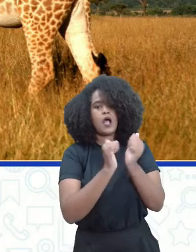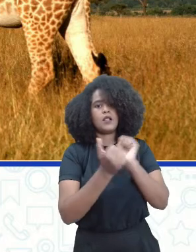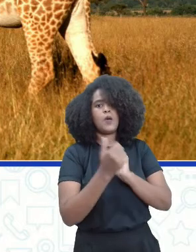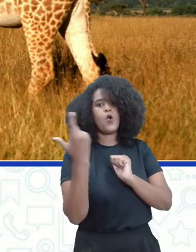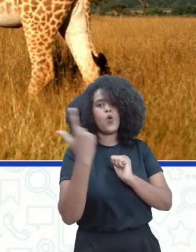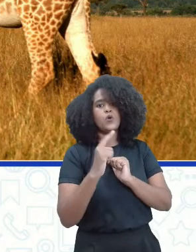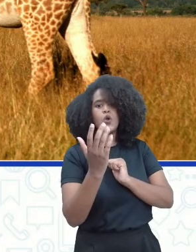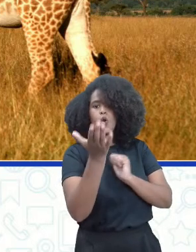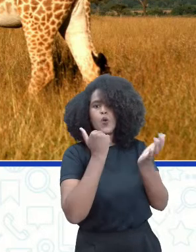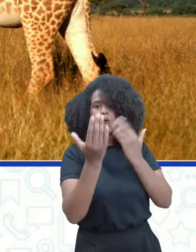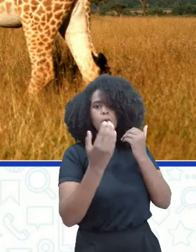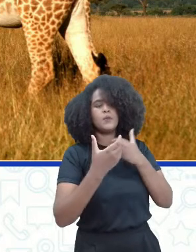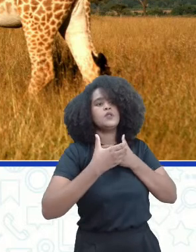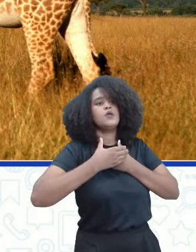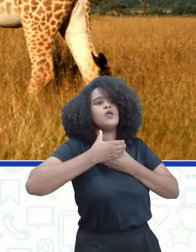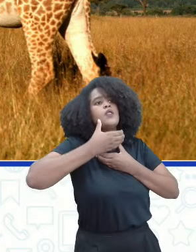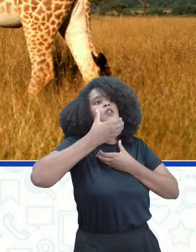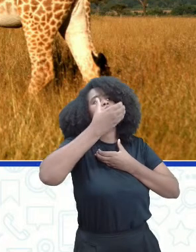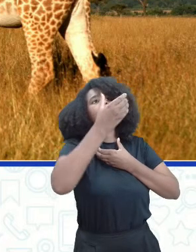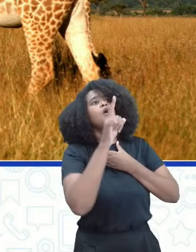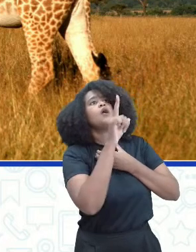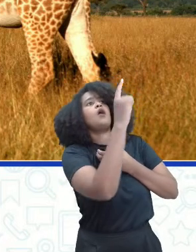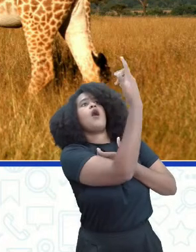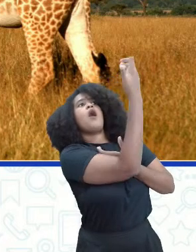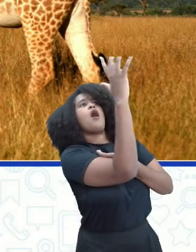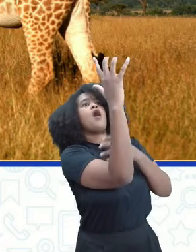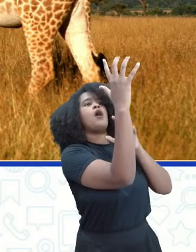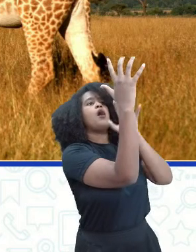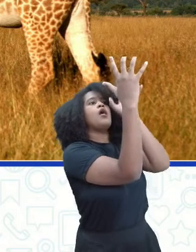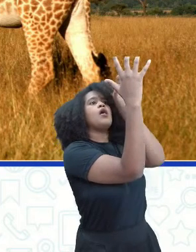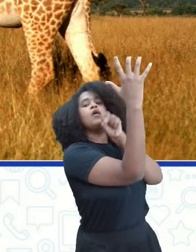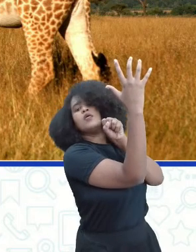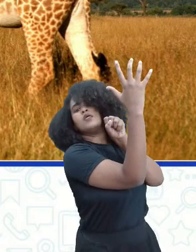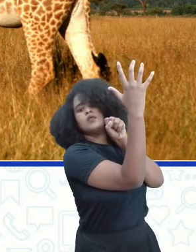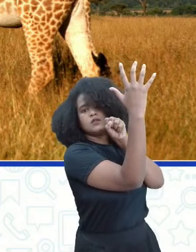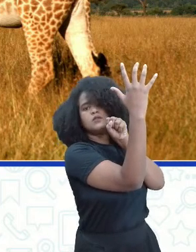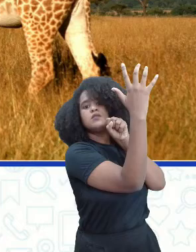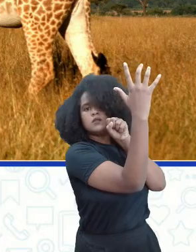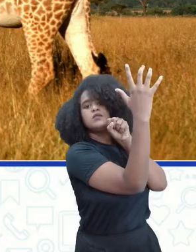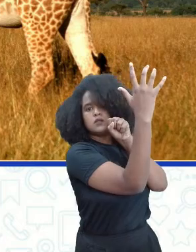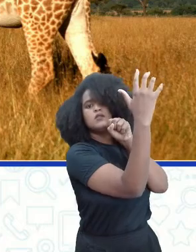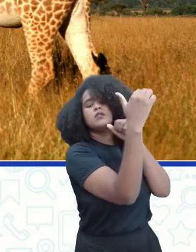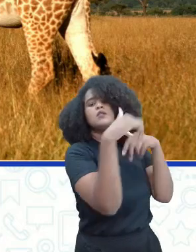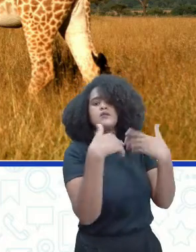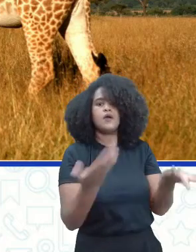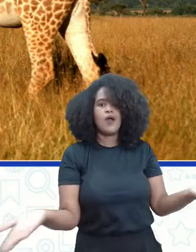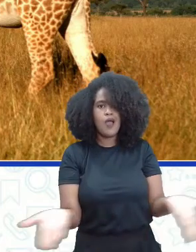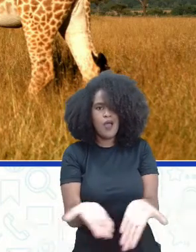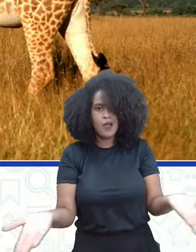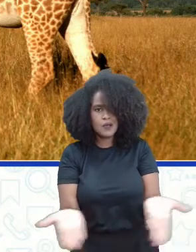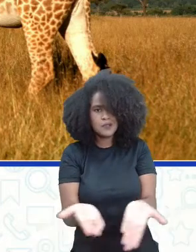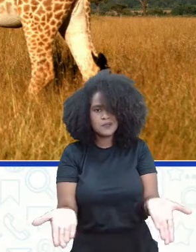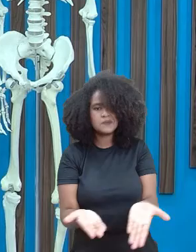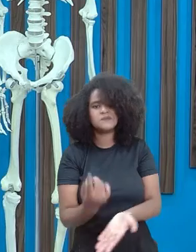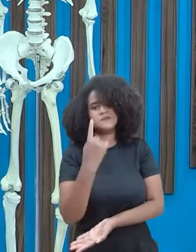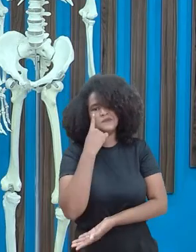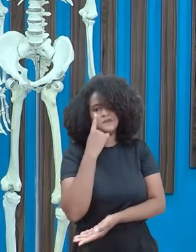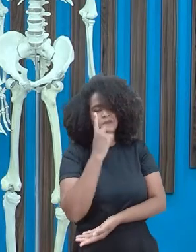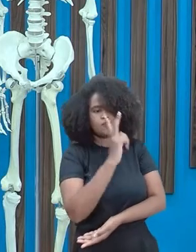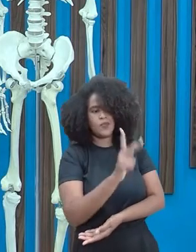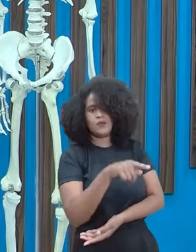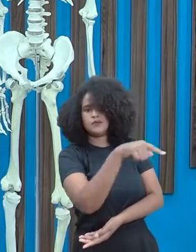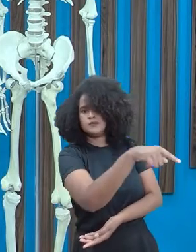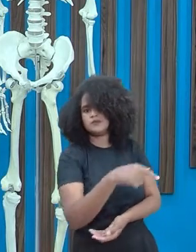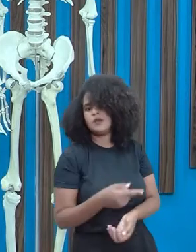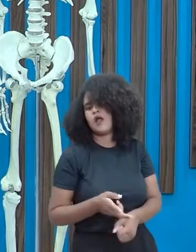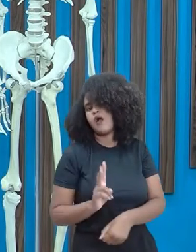conseguir esses brotinhos, essas folhas bem verdinhas, bem suculentas. E aí eu vou chamar aqui a professora Cláudia